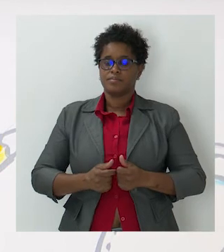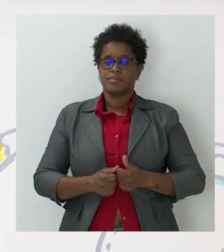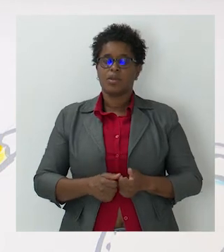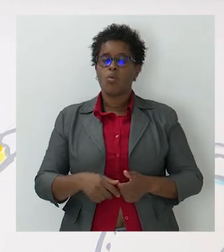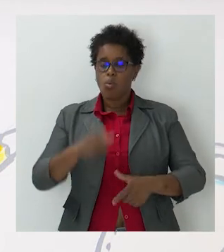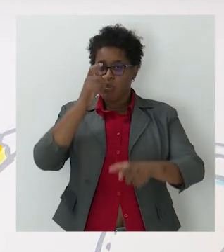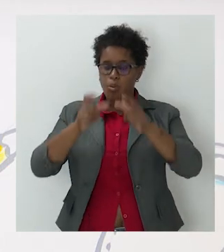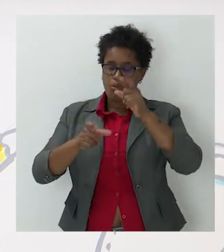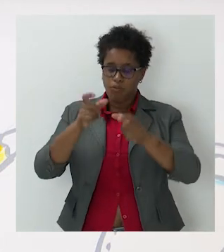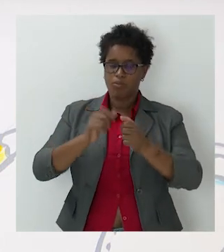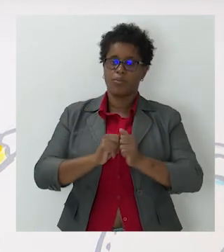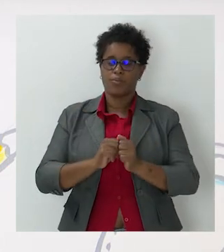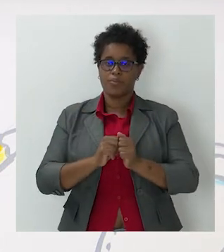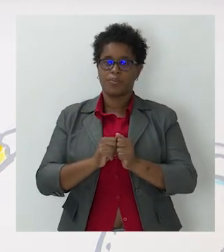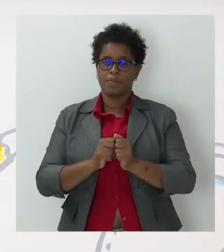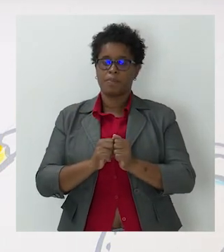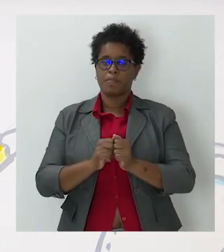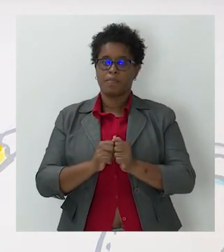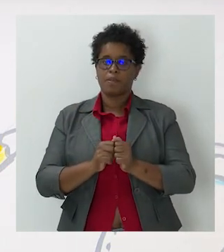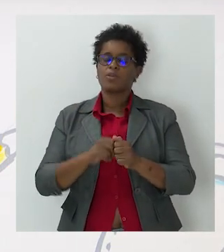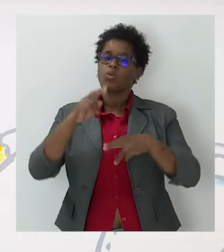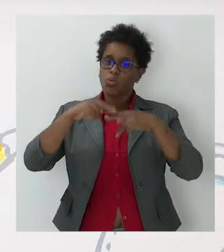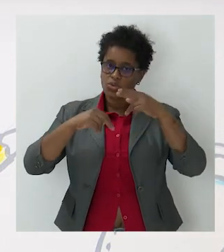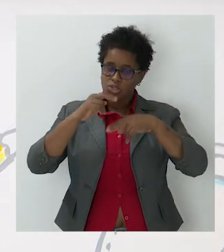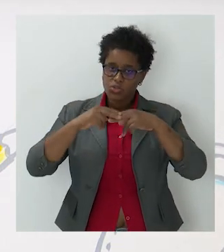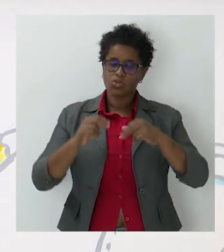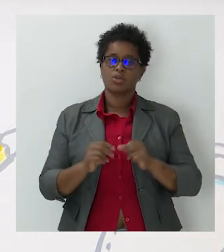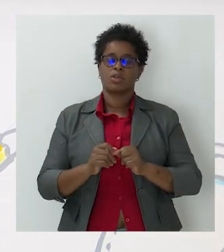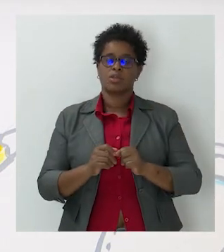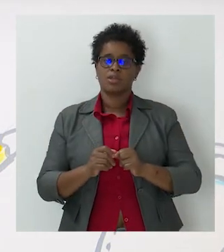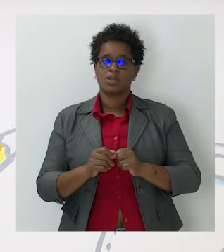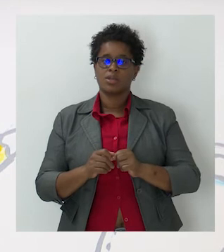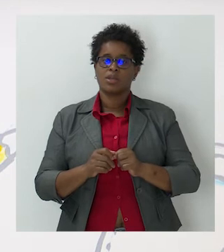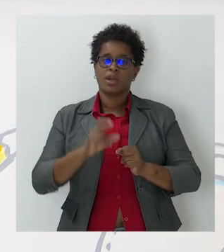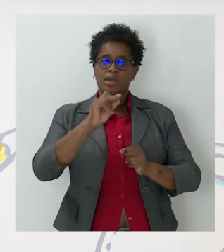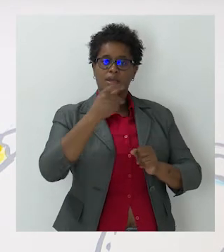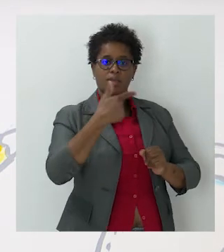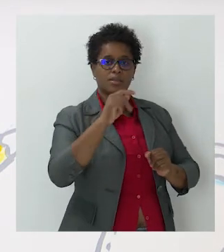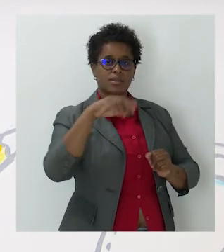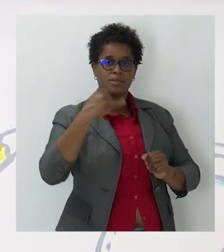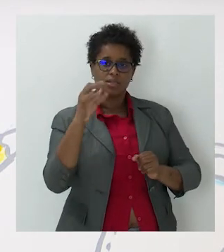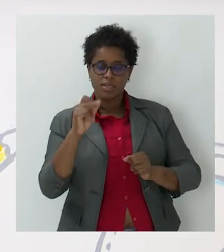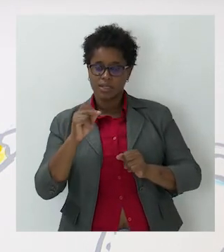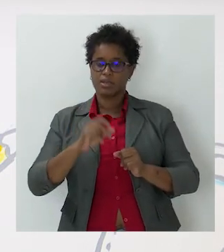o povo que constitui a etnia